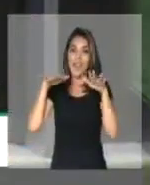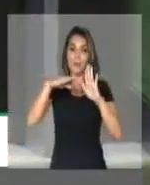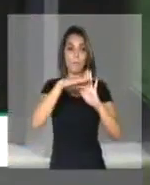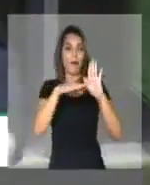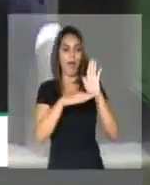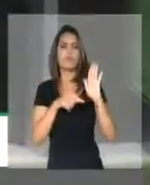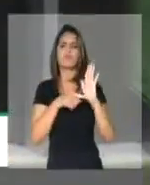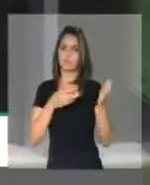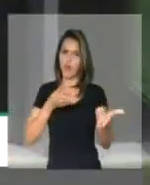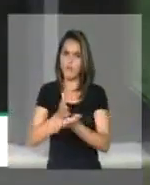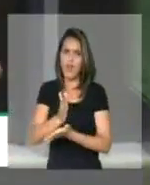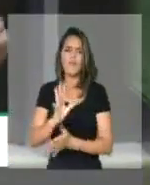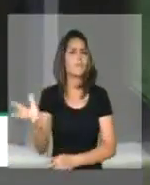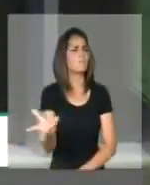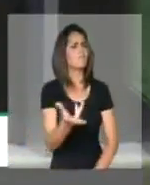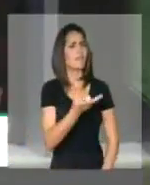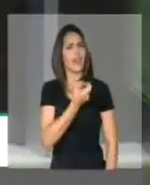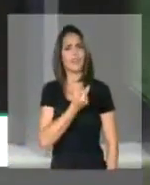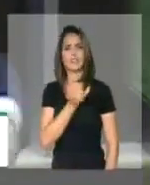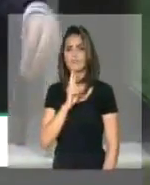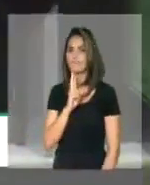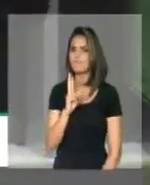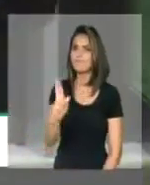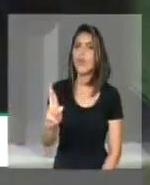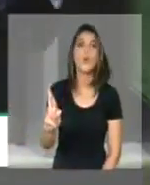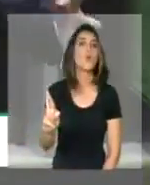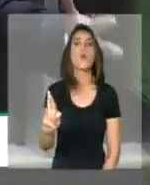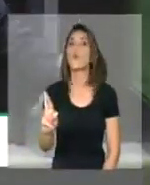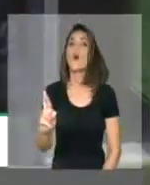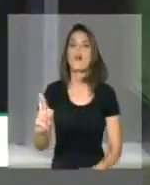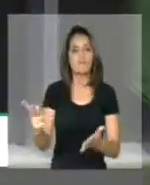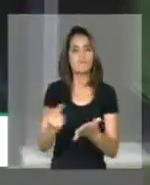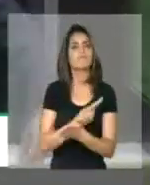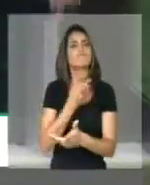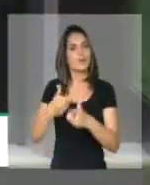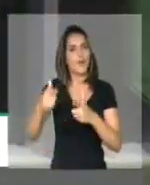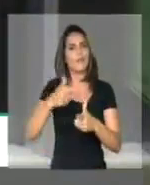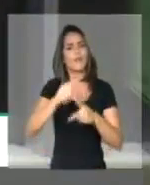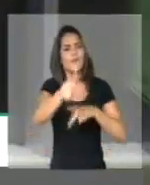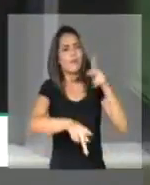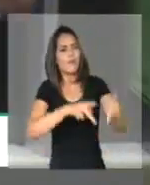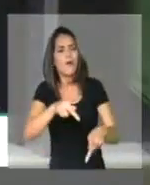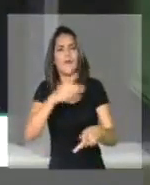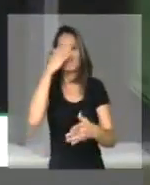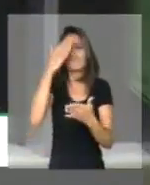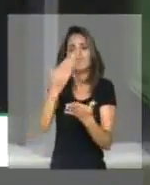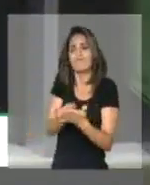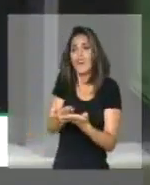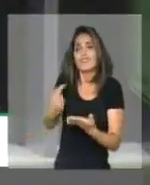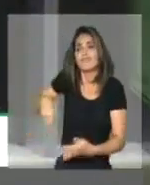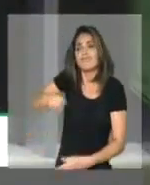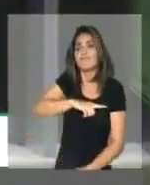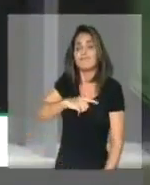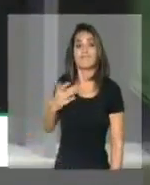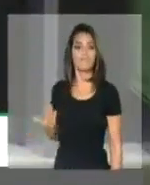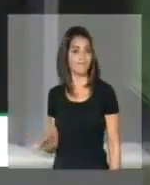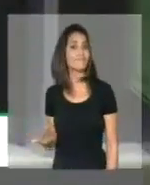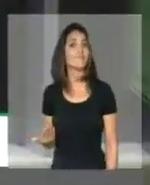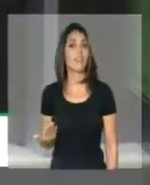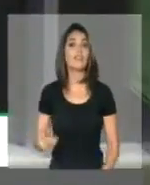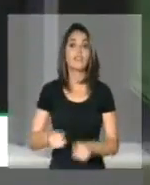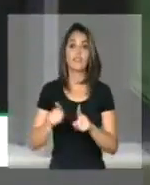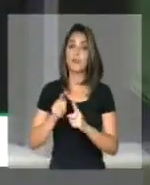belíssima resposta do Poder Legislativo para essa crise de confiança, de representatividade, para que nós